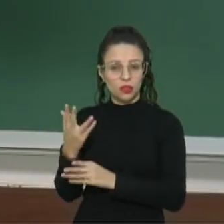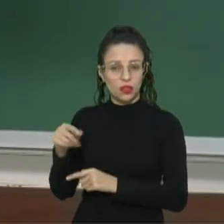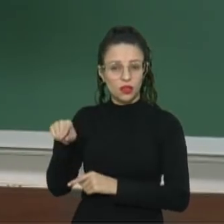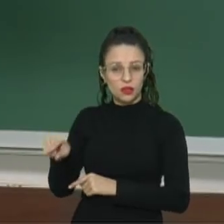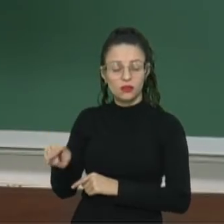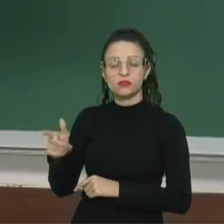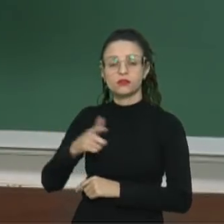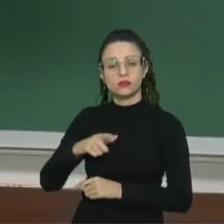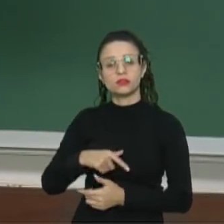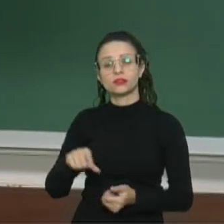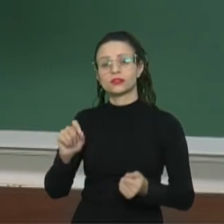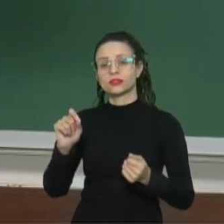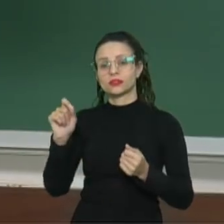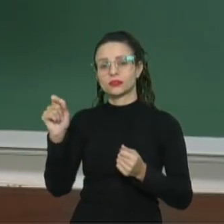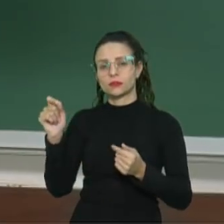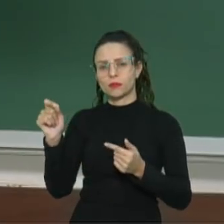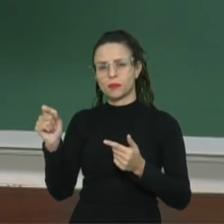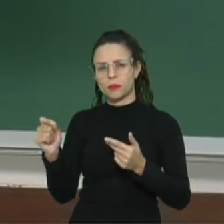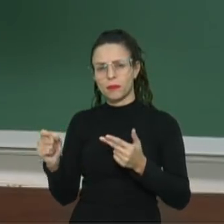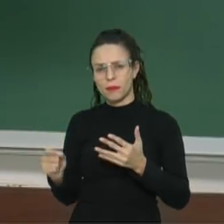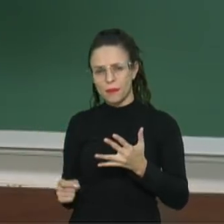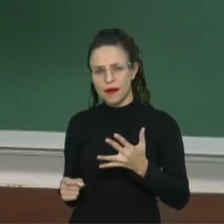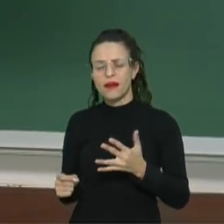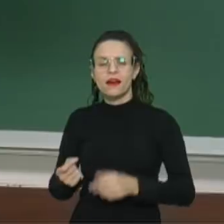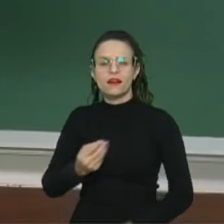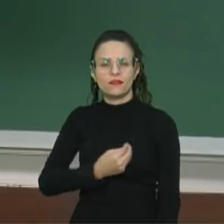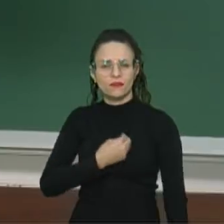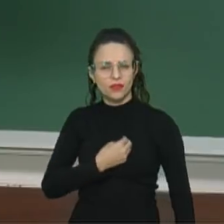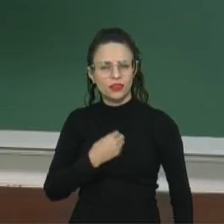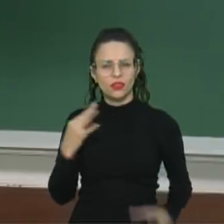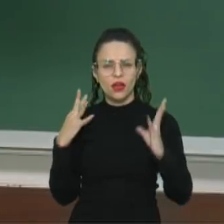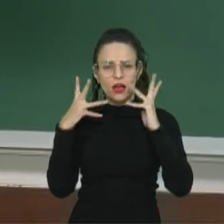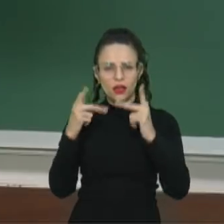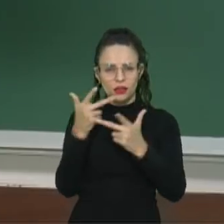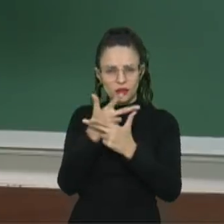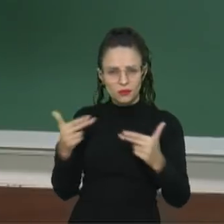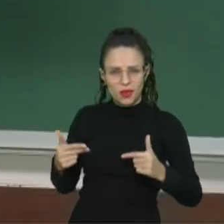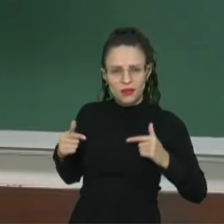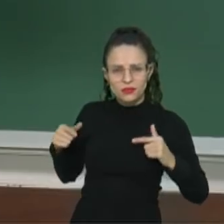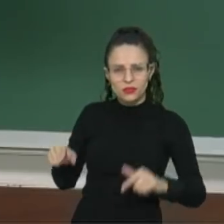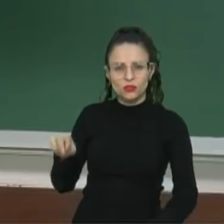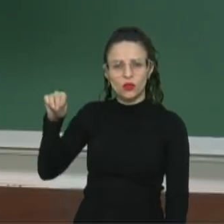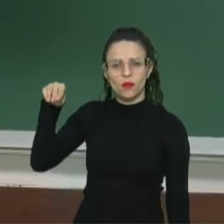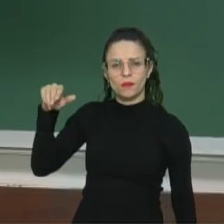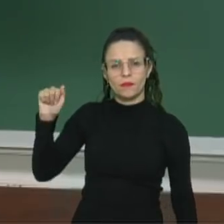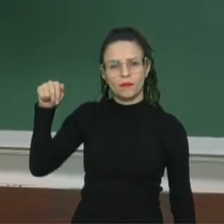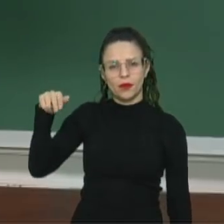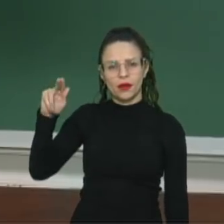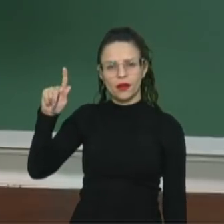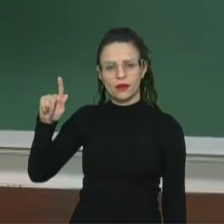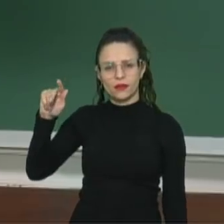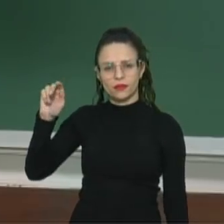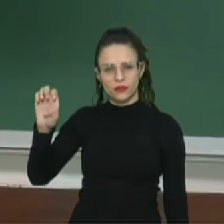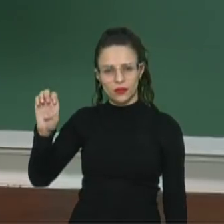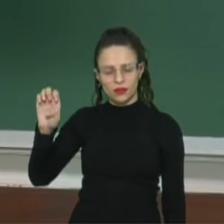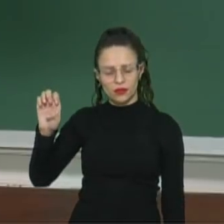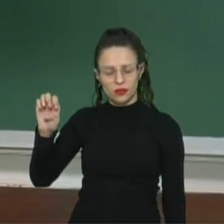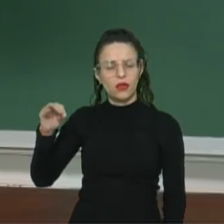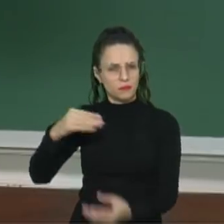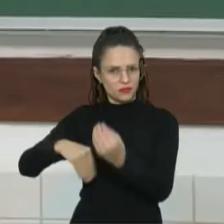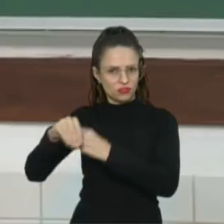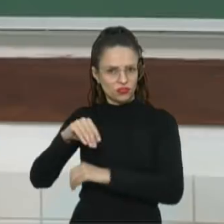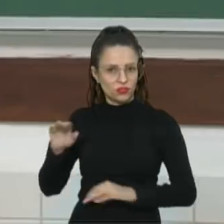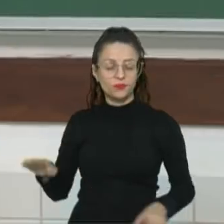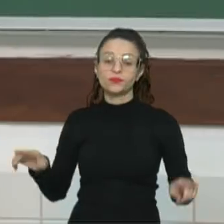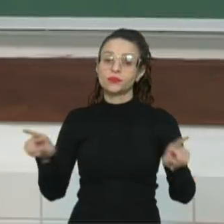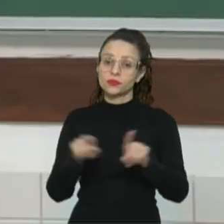mangue, tem muita diversidade de vida, de animais. Então vem do mangue, essa diferença, essa miscigenação.